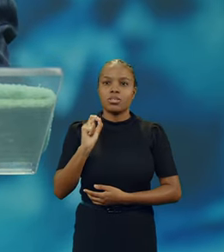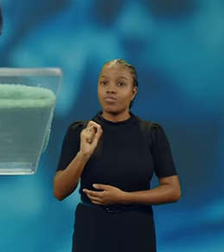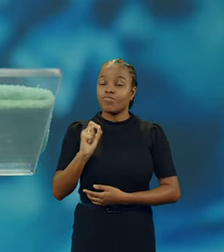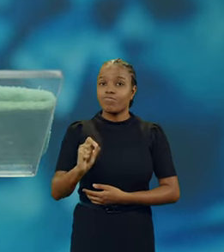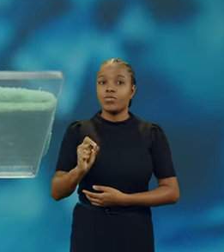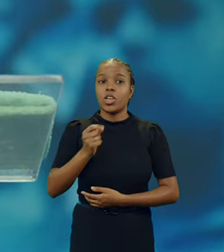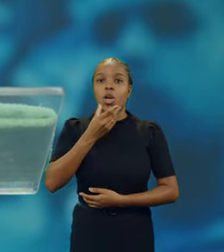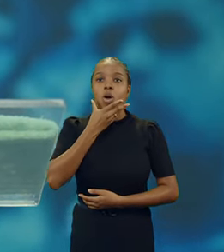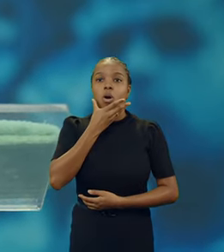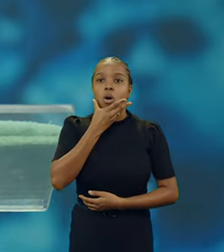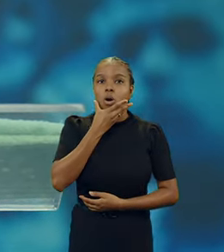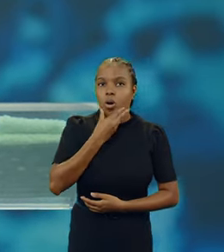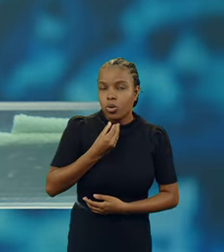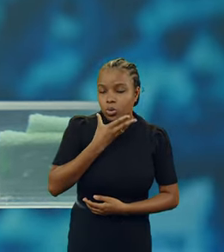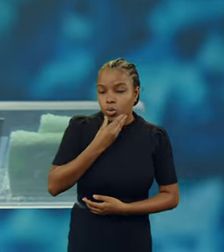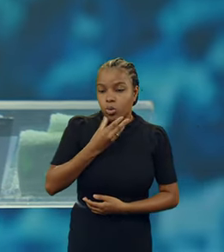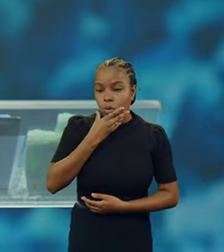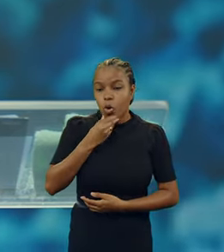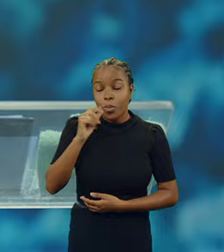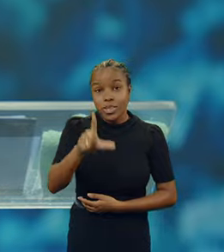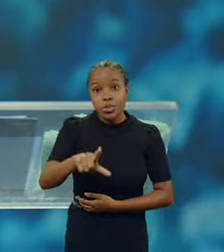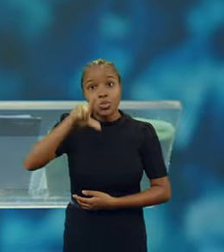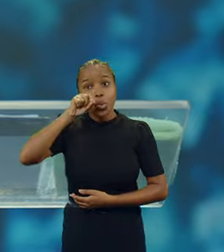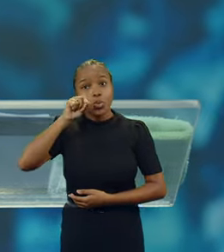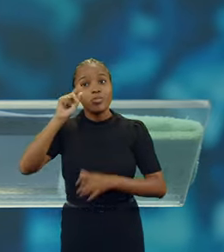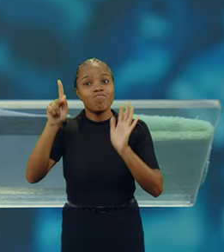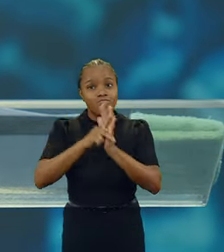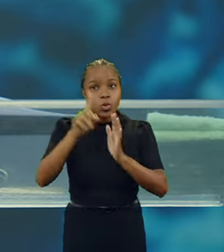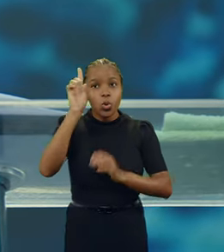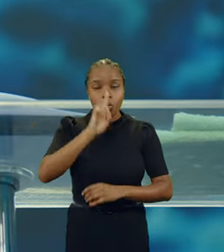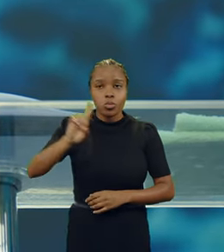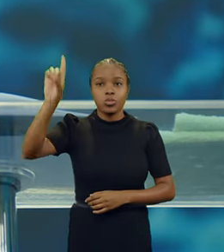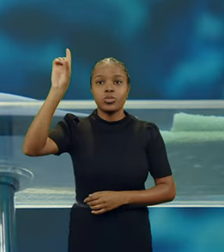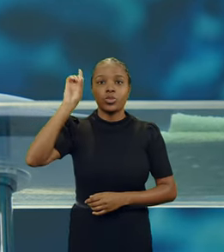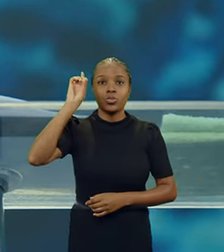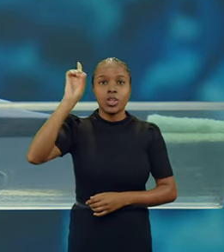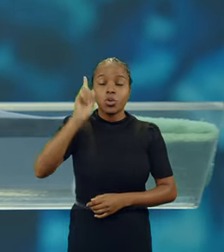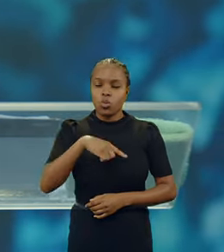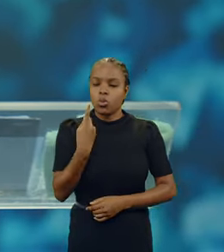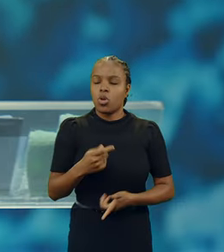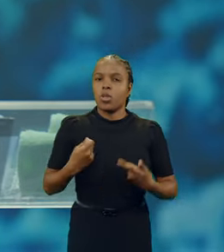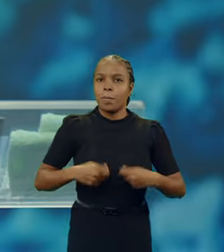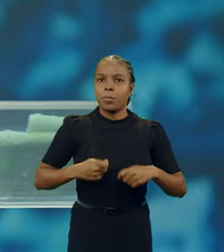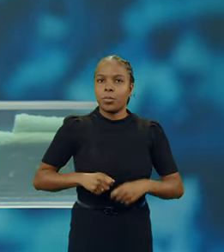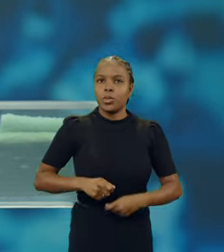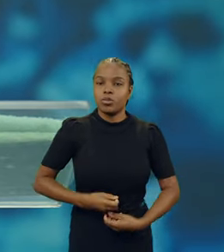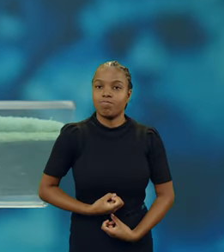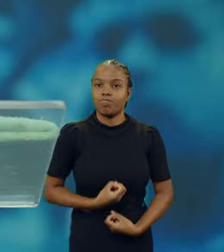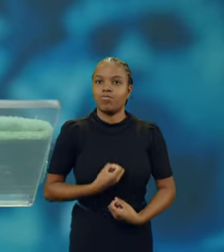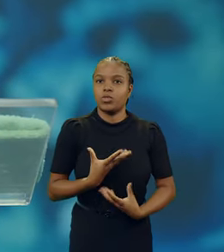como homens do reino, escolhidos e nomeados por Deus, precisamos gerar,